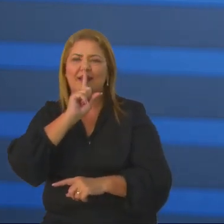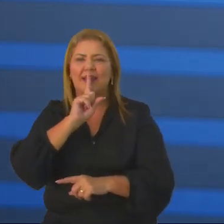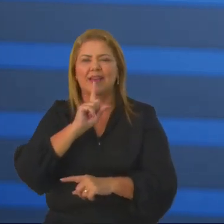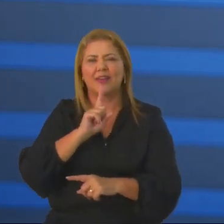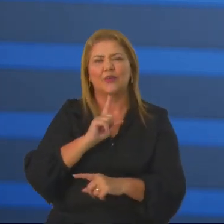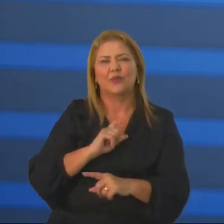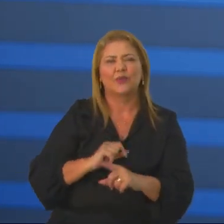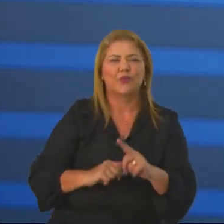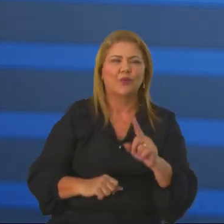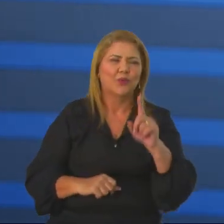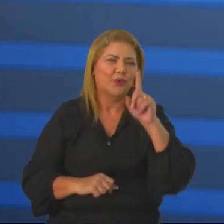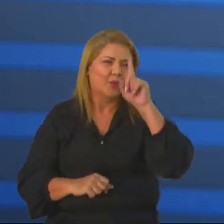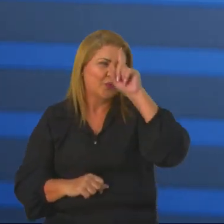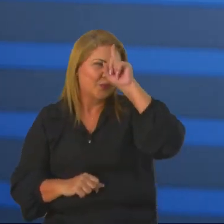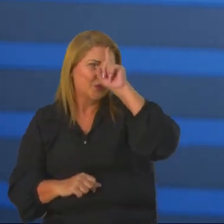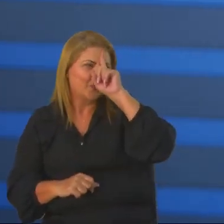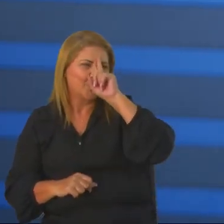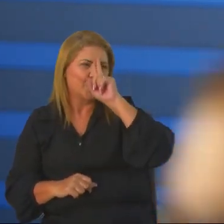amarelo,